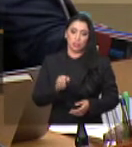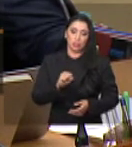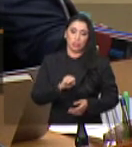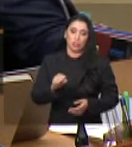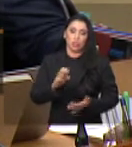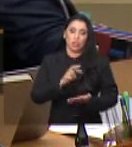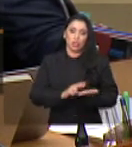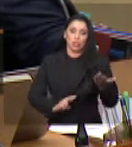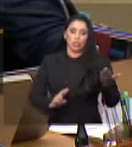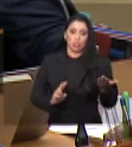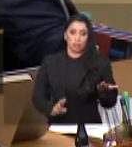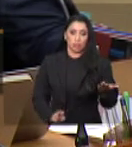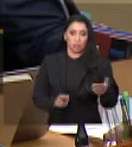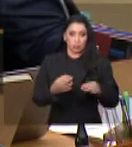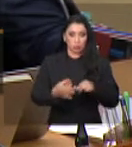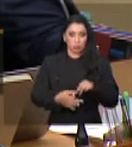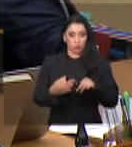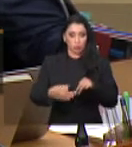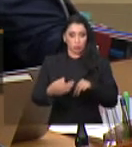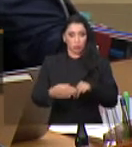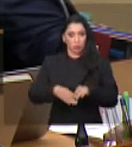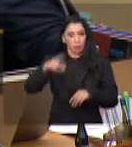André Mendonça